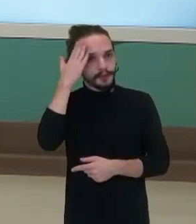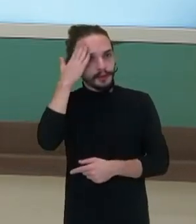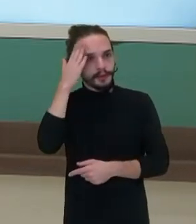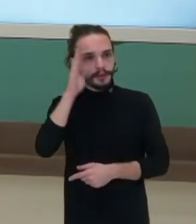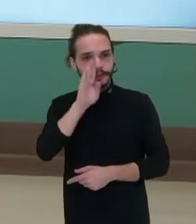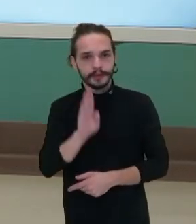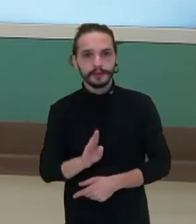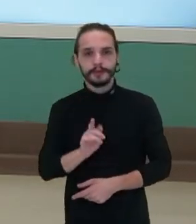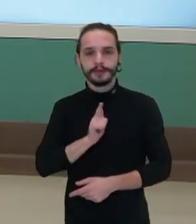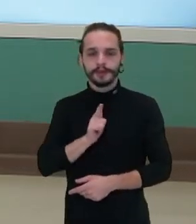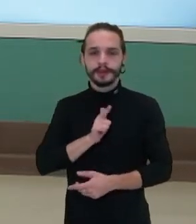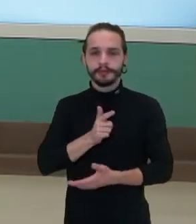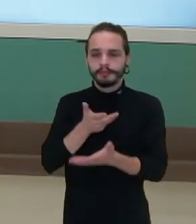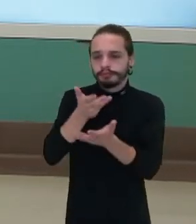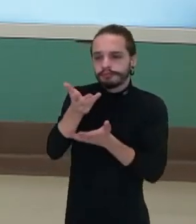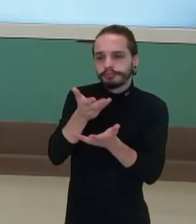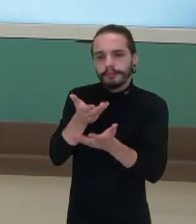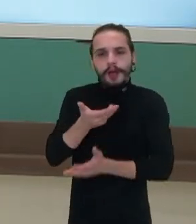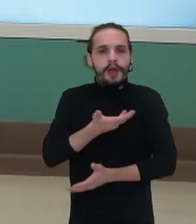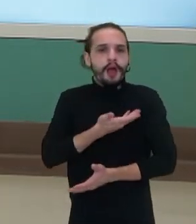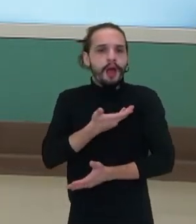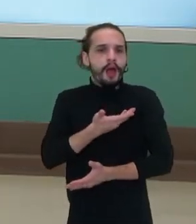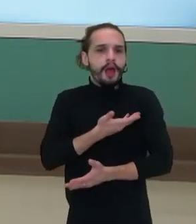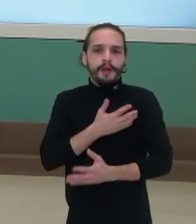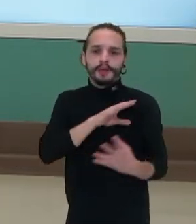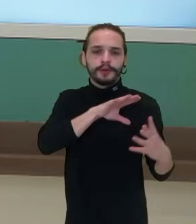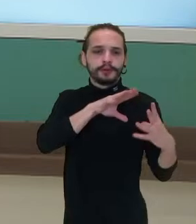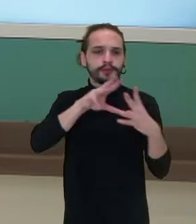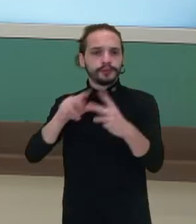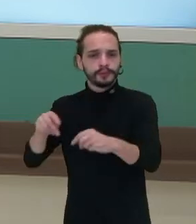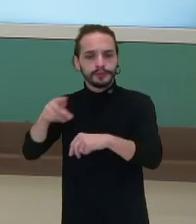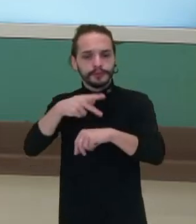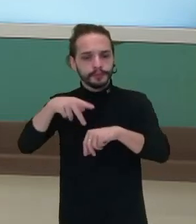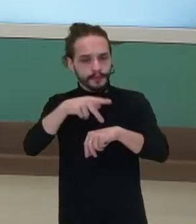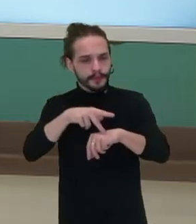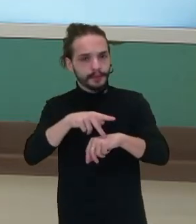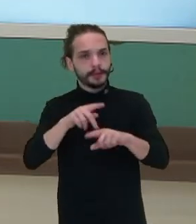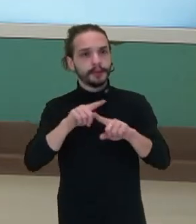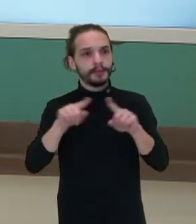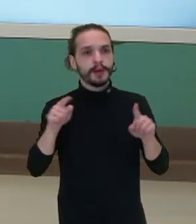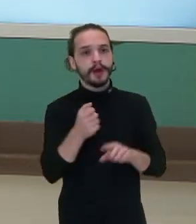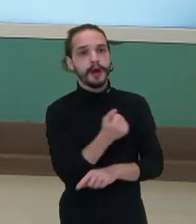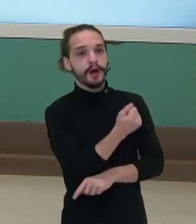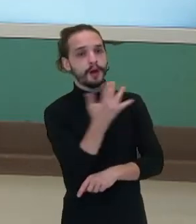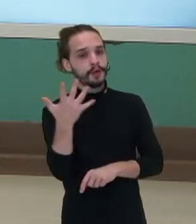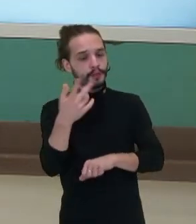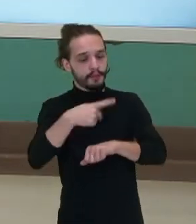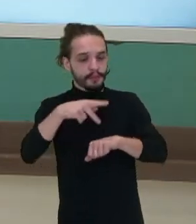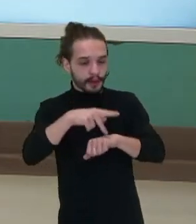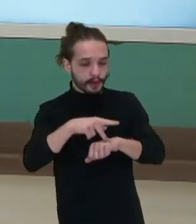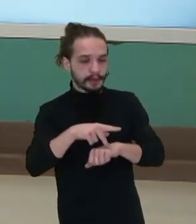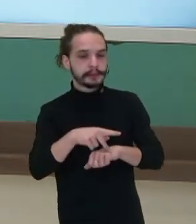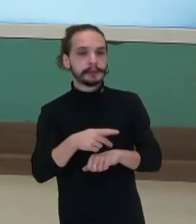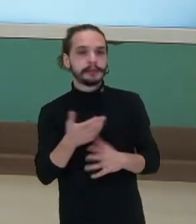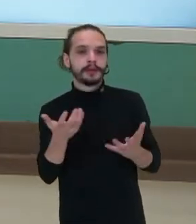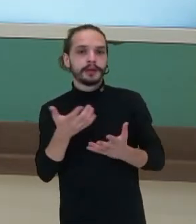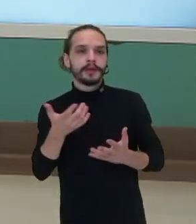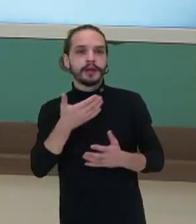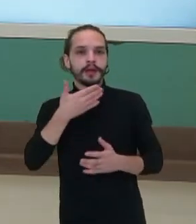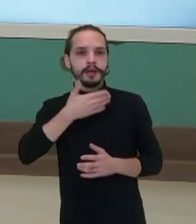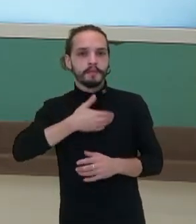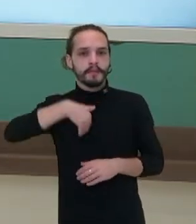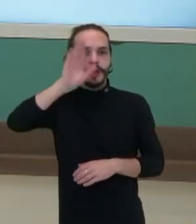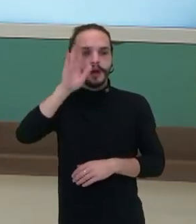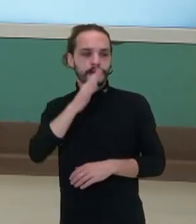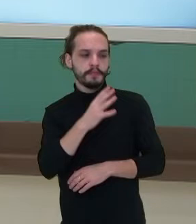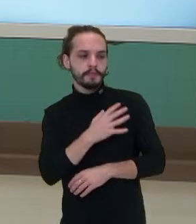relação amistosa com todos os outros países do mundo, mas há países também que procuram por meio da força militar, influência política